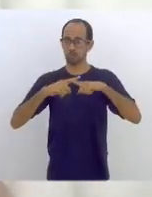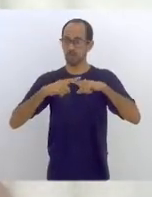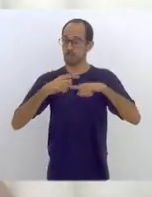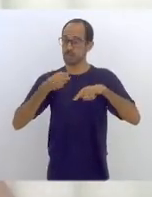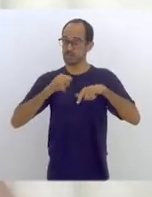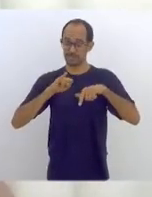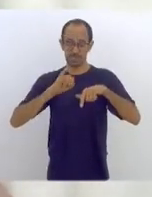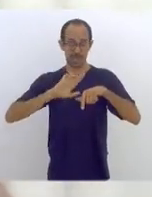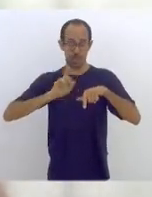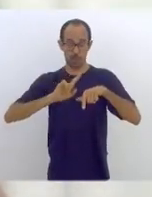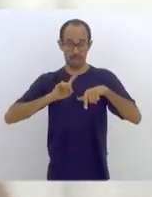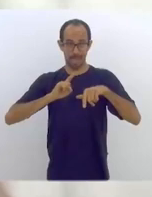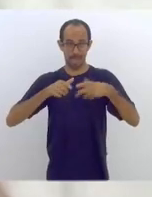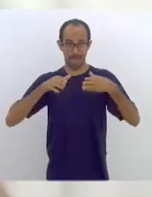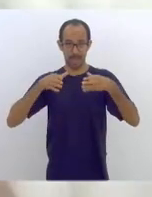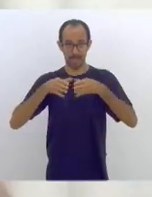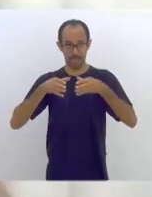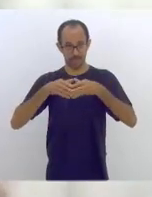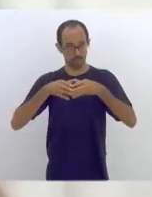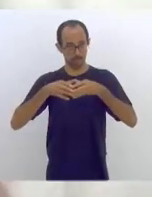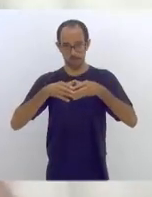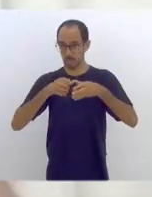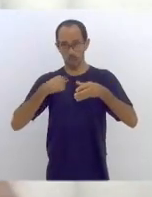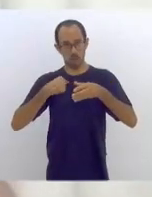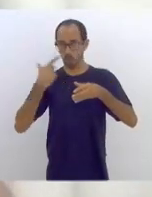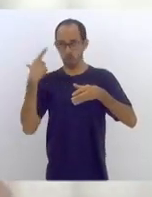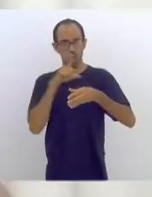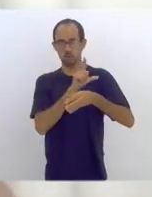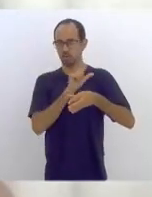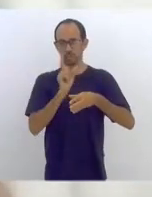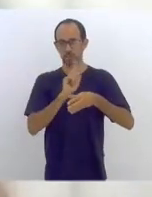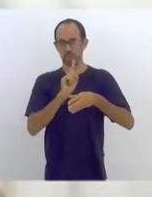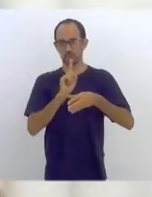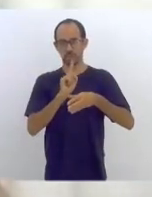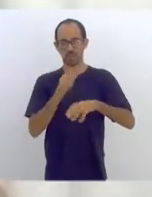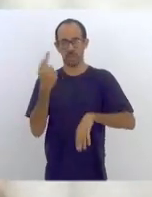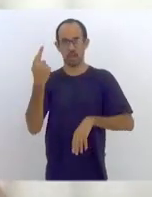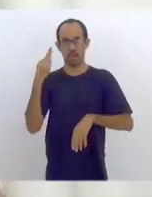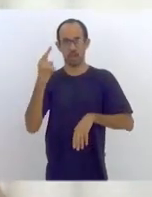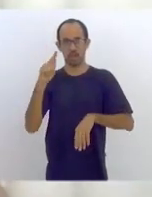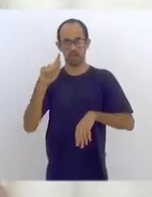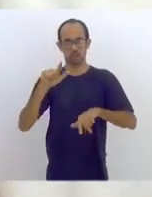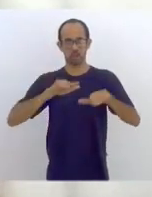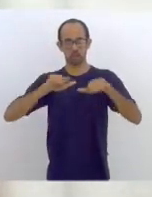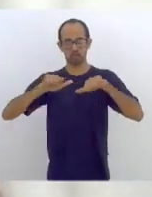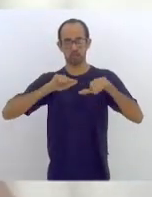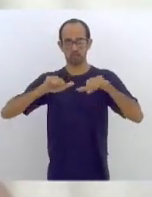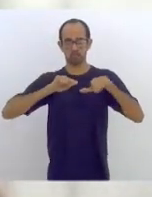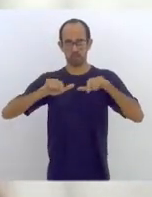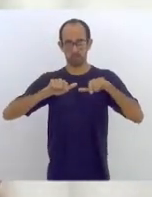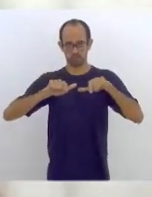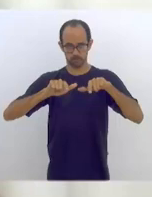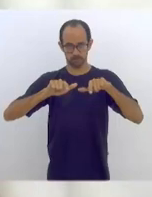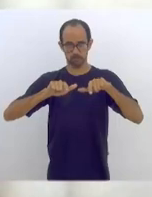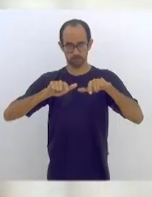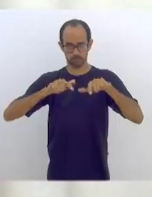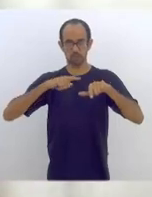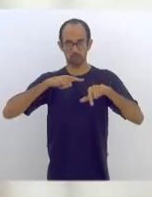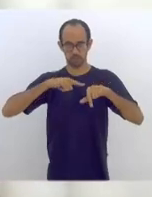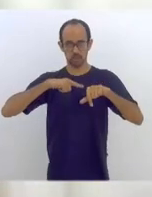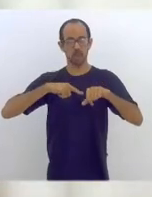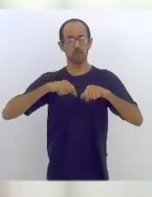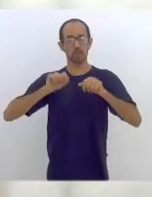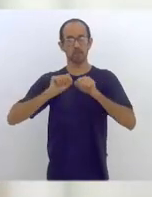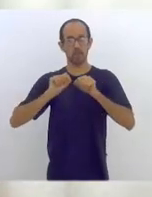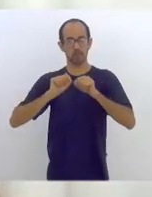pela equipe, eu não conseguia garantir o trabalho que eu tenho